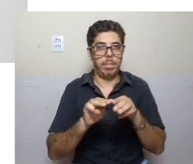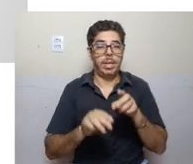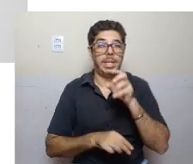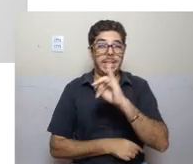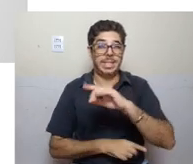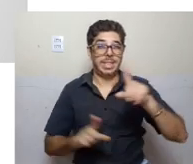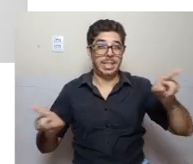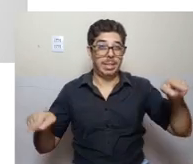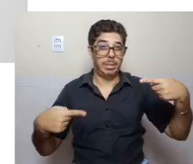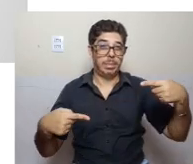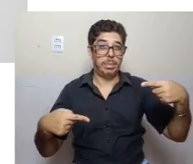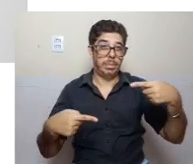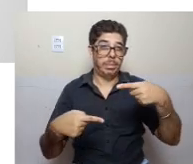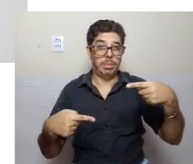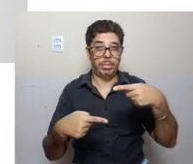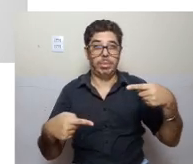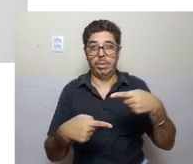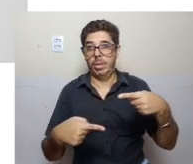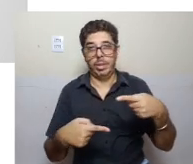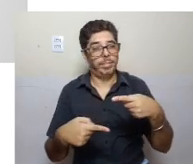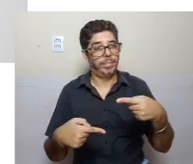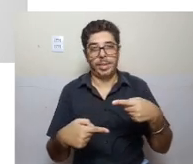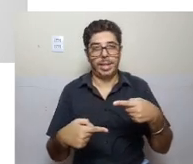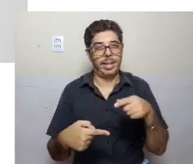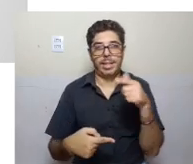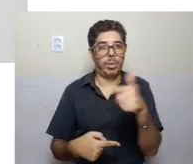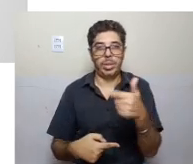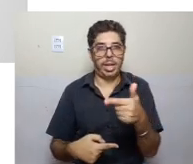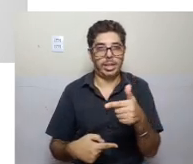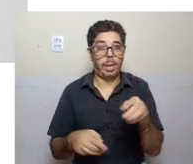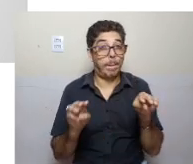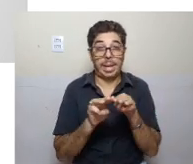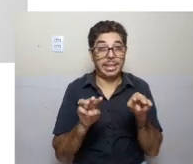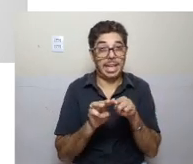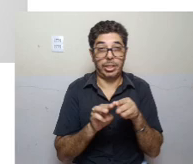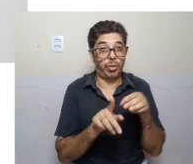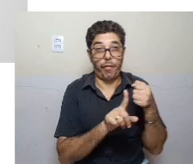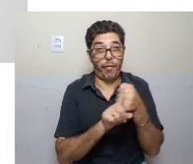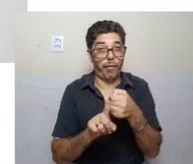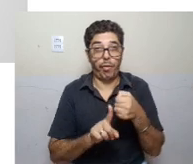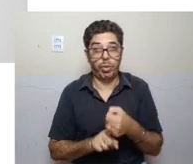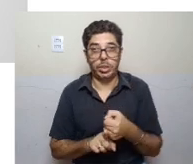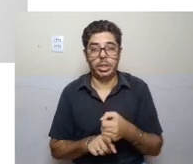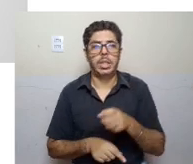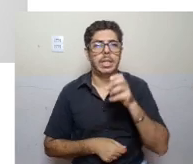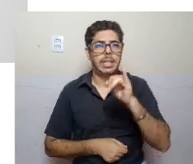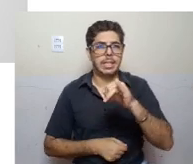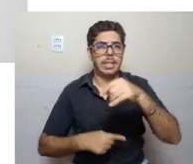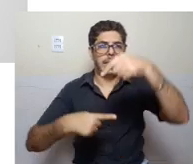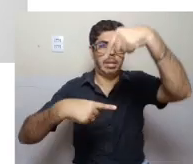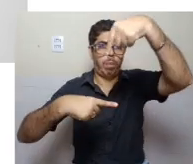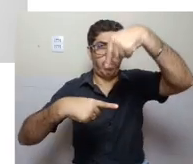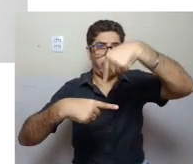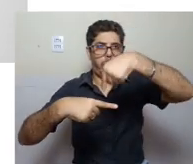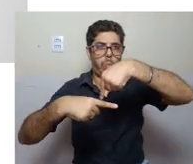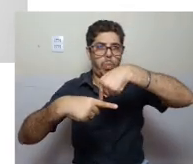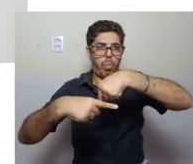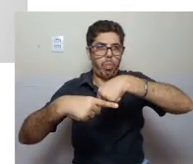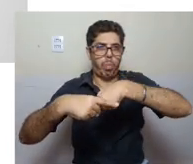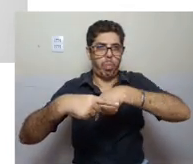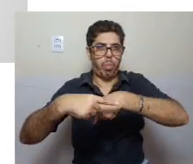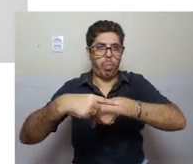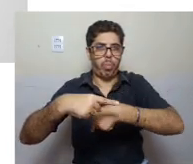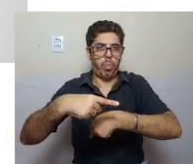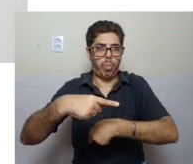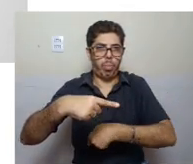ou antiparalela ao campo, nenhuma força magnética vai atuar sobre ela. Agora, se a carga se mover